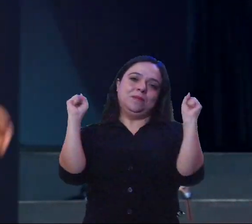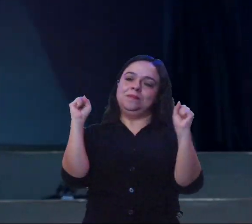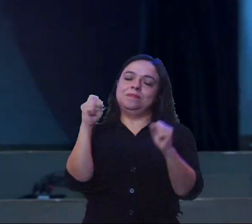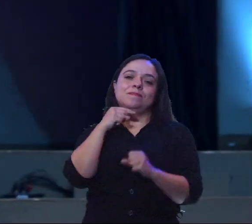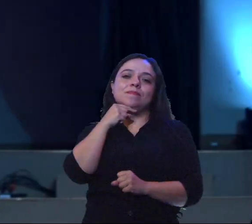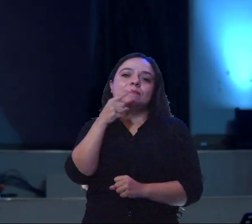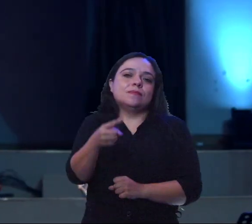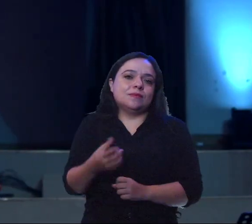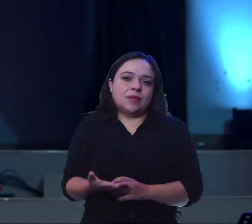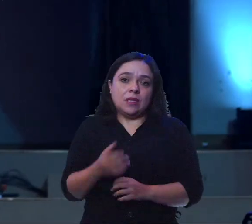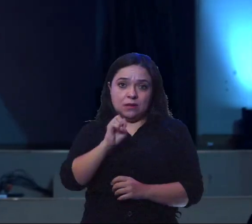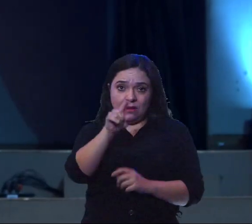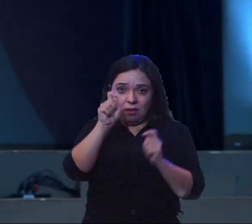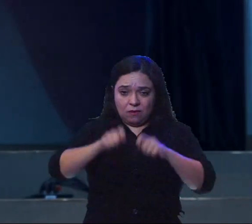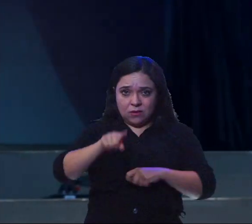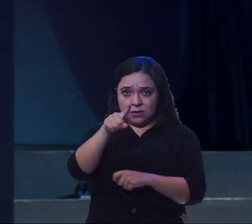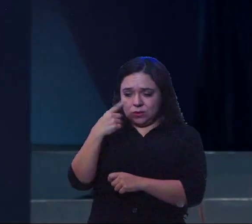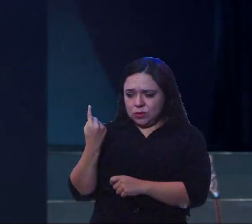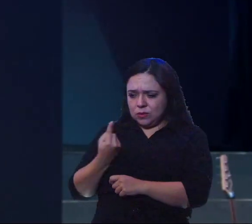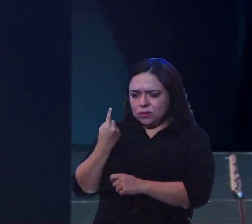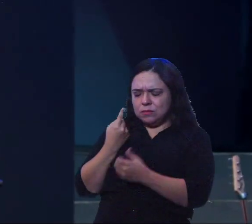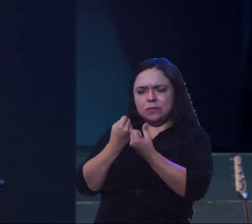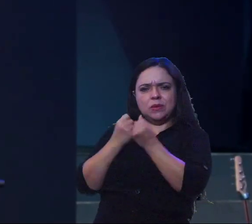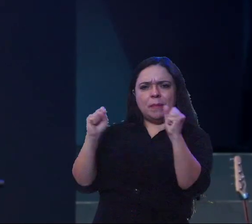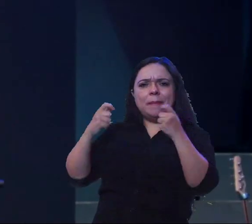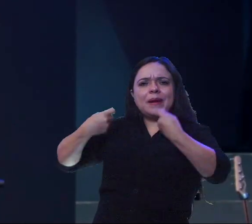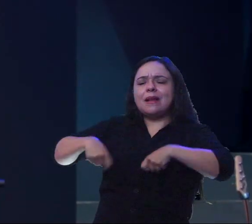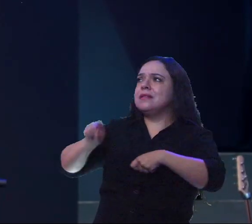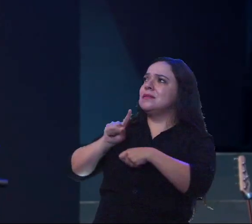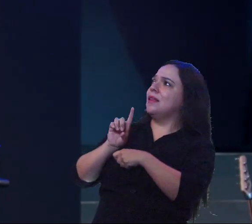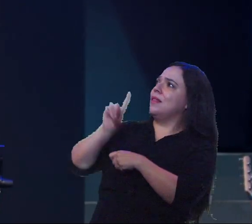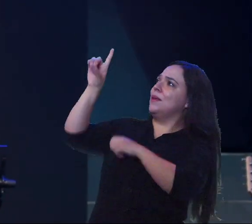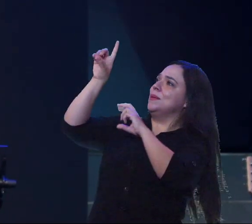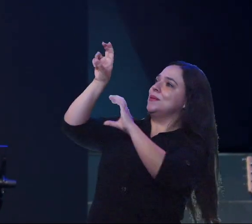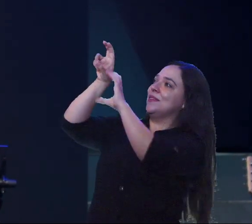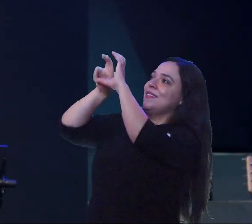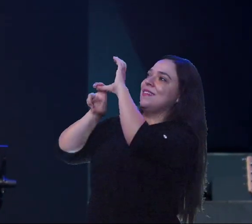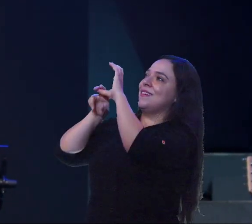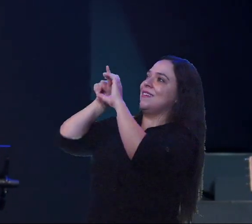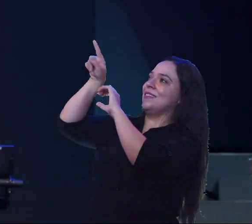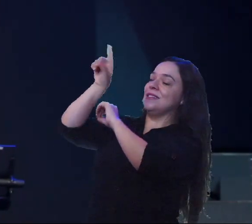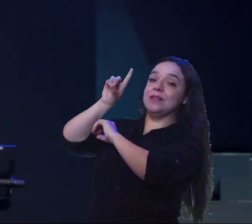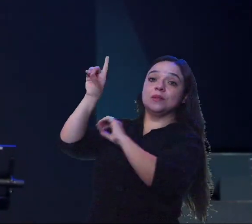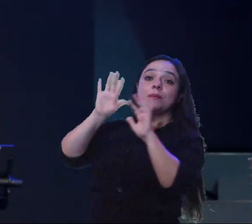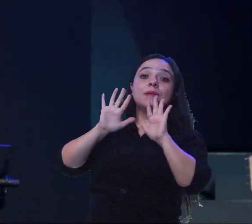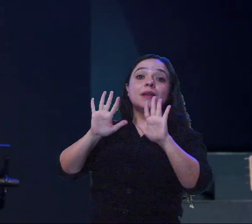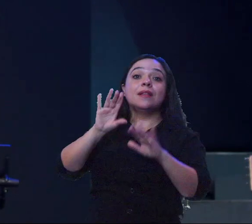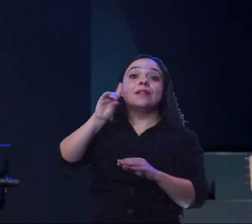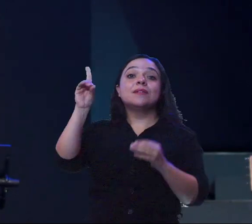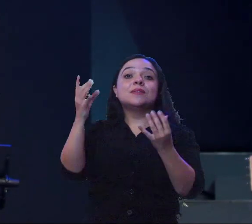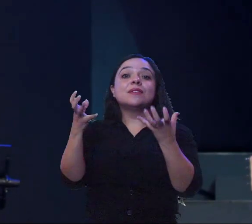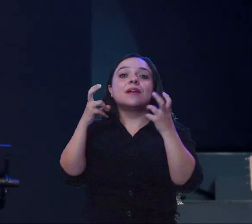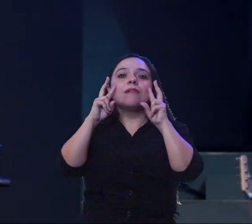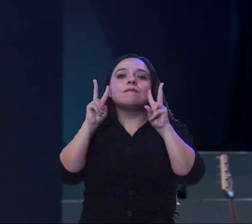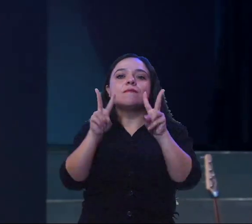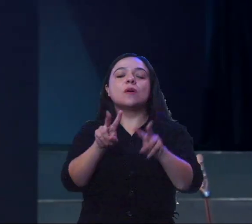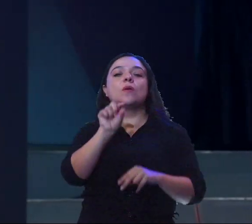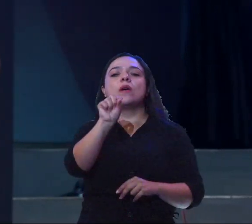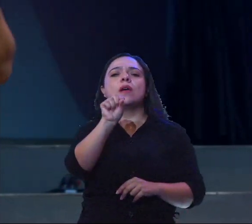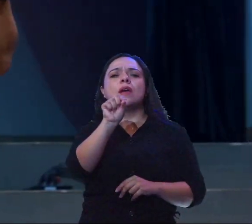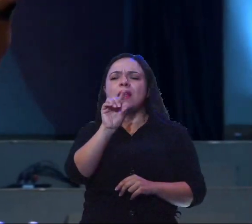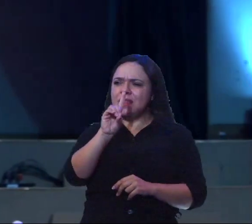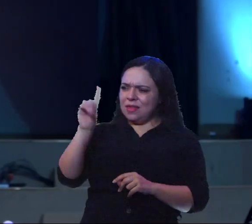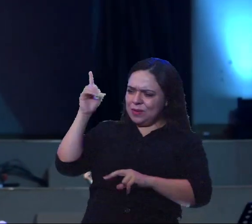não precisava de Deus. Porque na verdade, o que Deus quer realizar é para que quando as pessoas olharem para você, aquilo que Deus